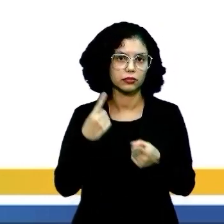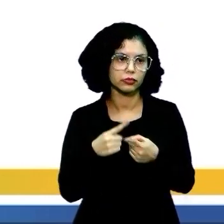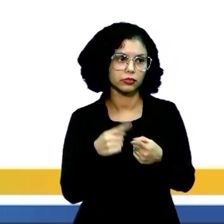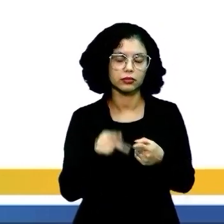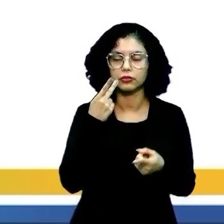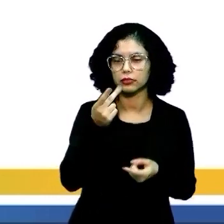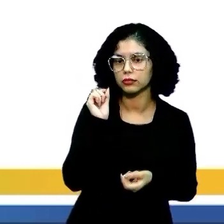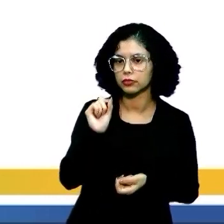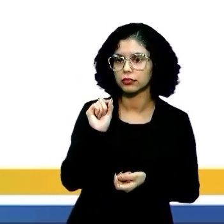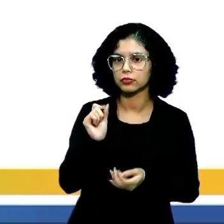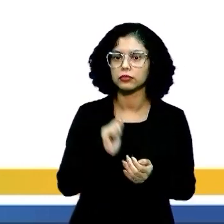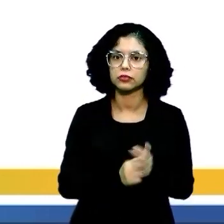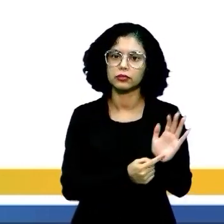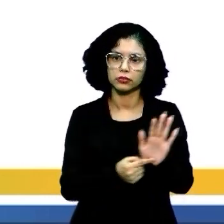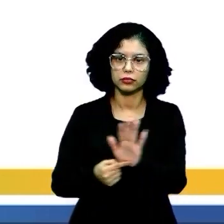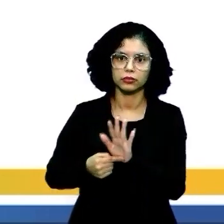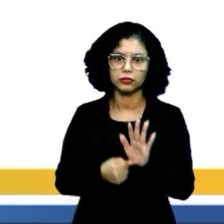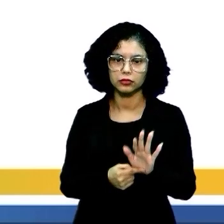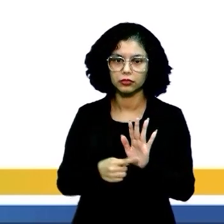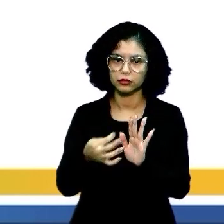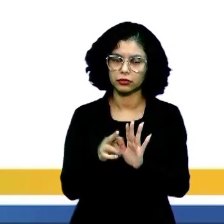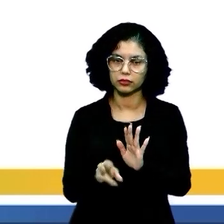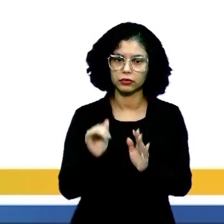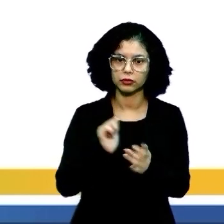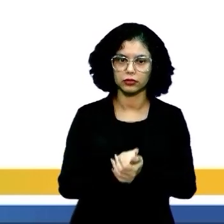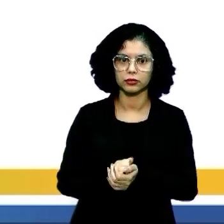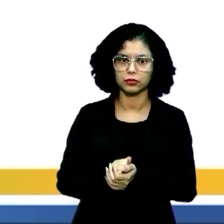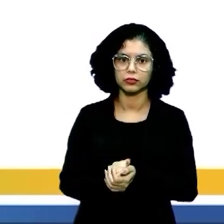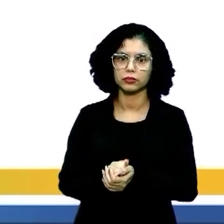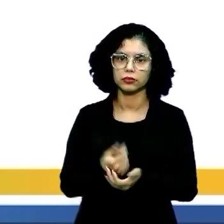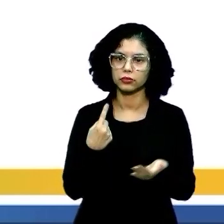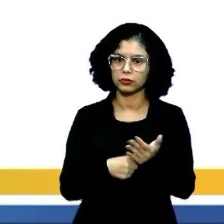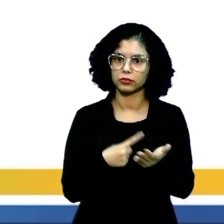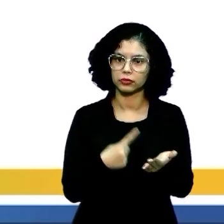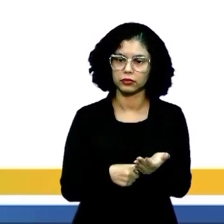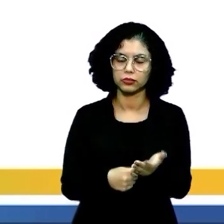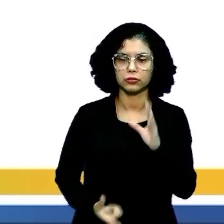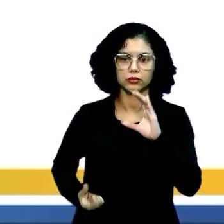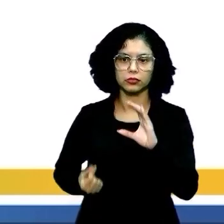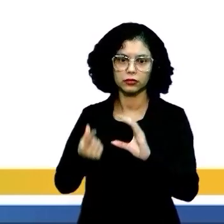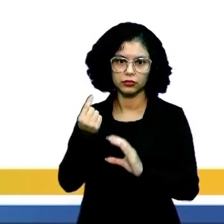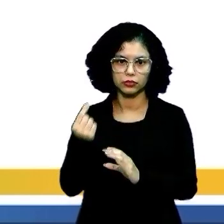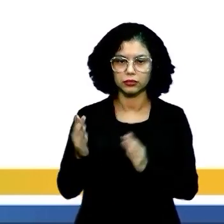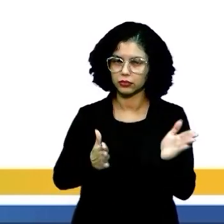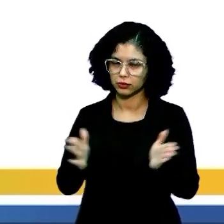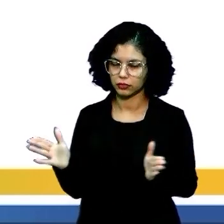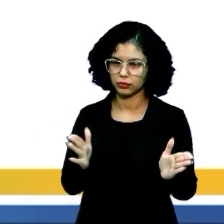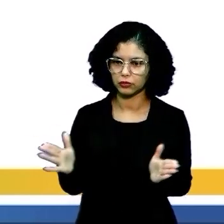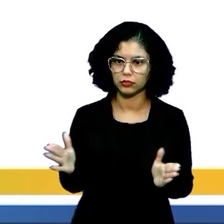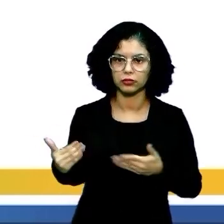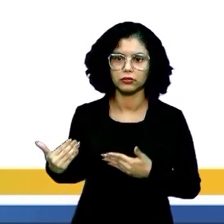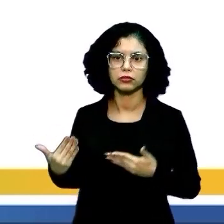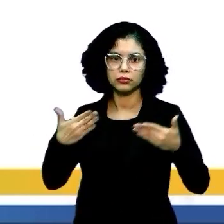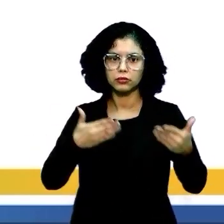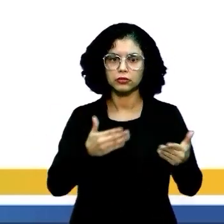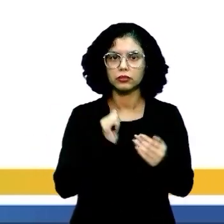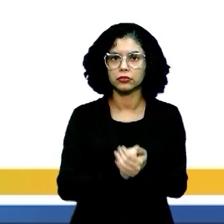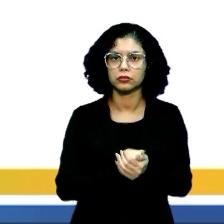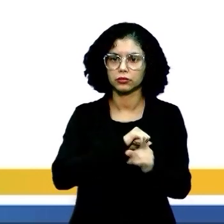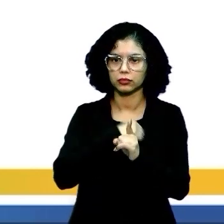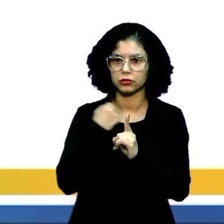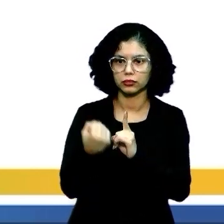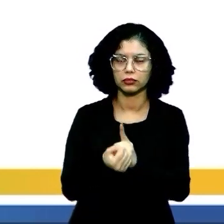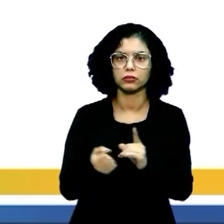diz aqui que mostra ponderada, pois priorizou os acordos internacionais que pacificam os enfrentamentos entre